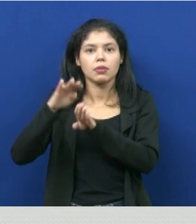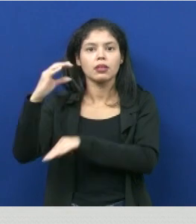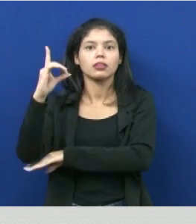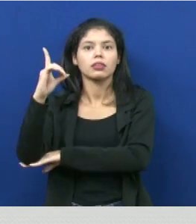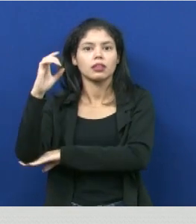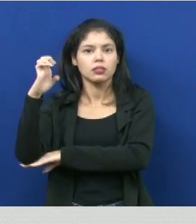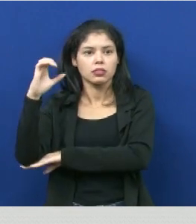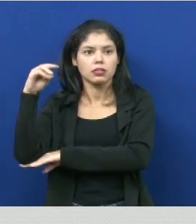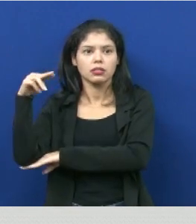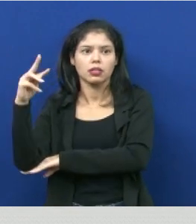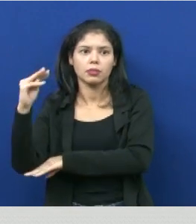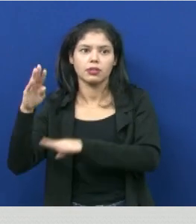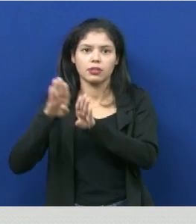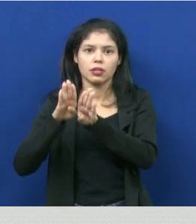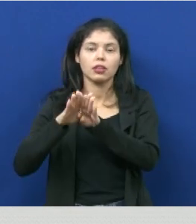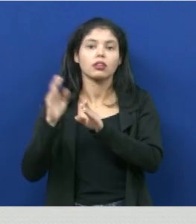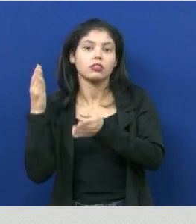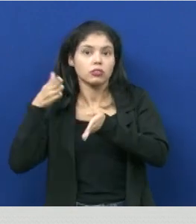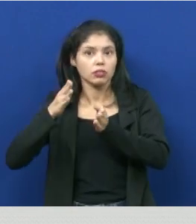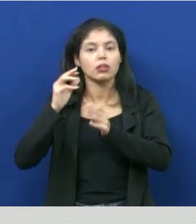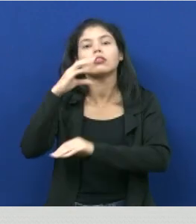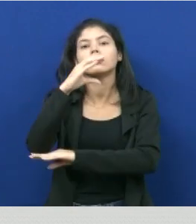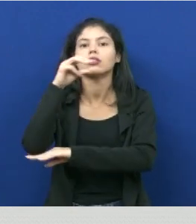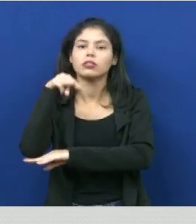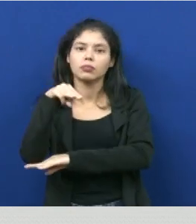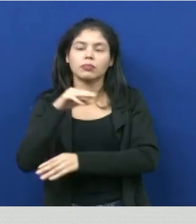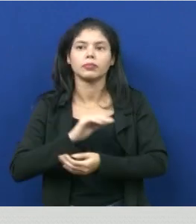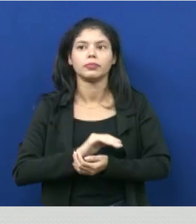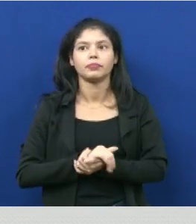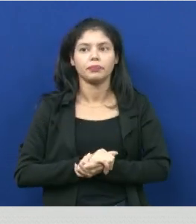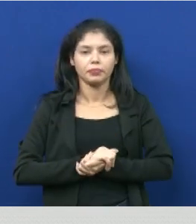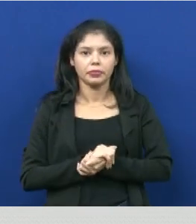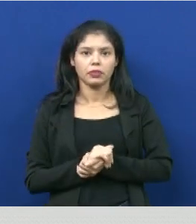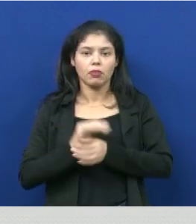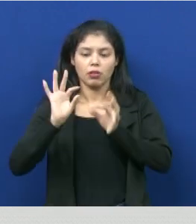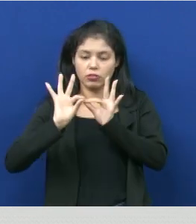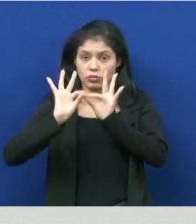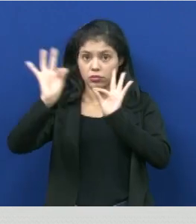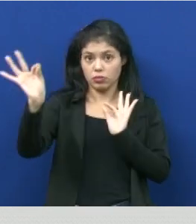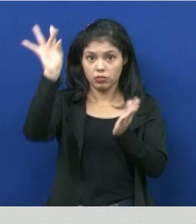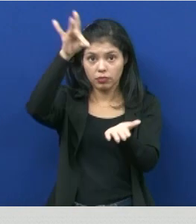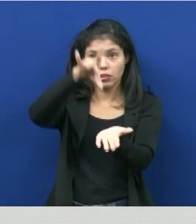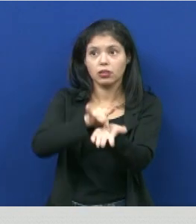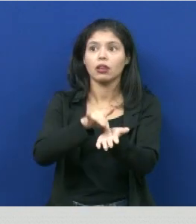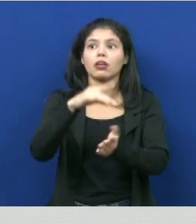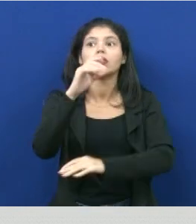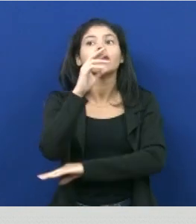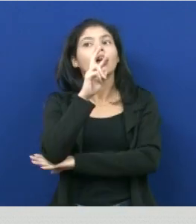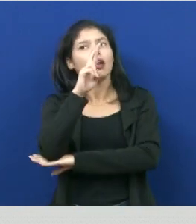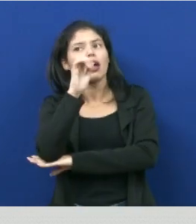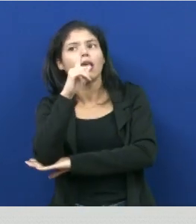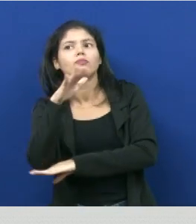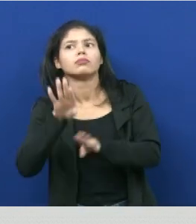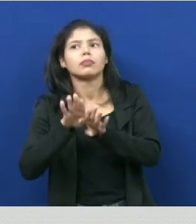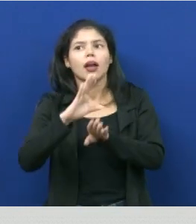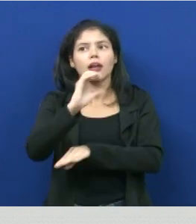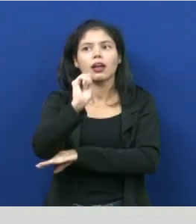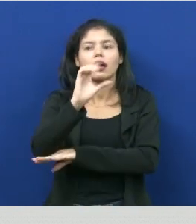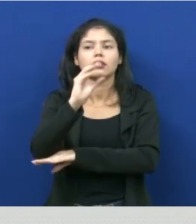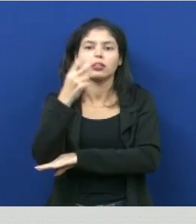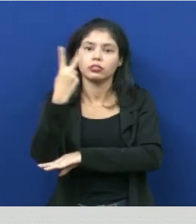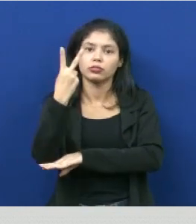decímetro e aí chegamos em centímetro. Então a distância real entre as duas cidades no mapa, em centímetros,